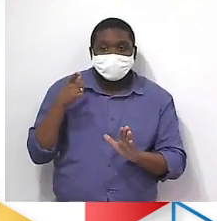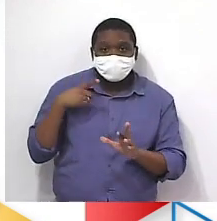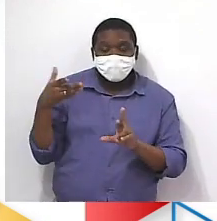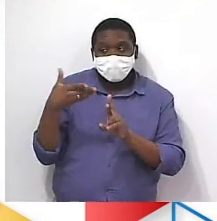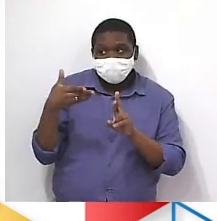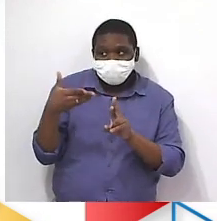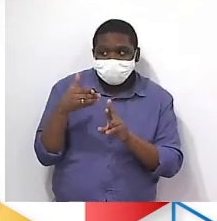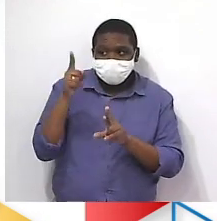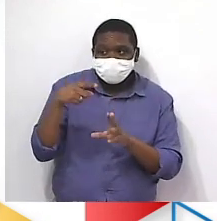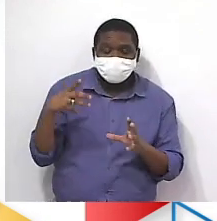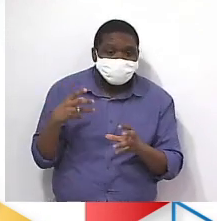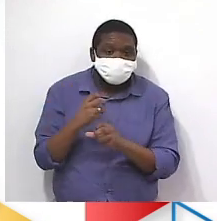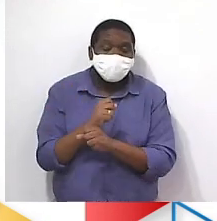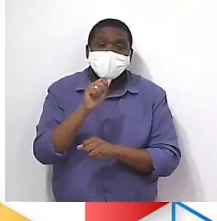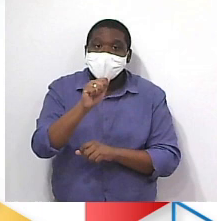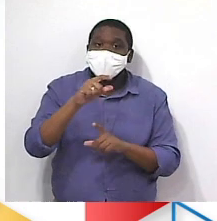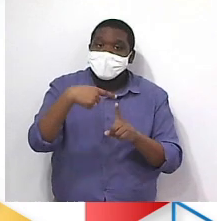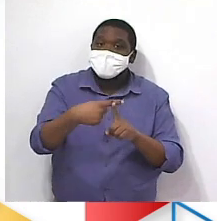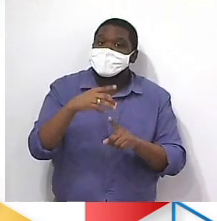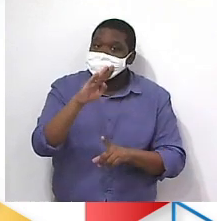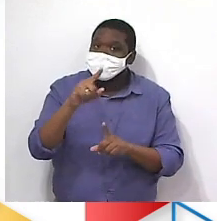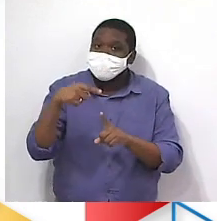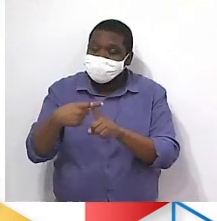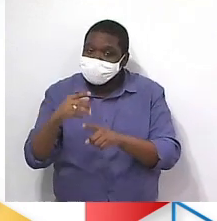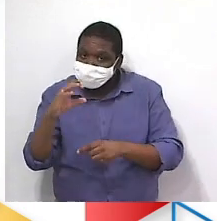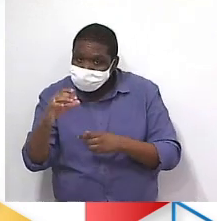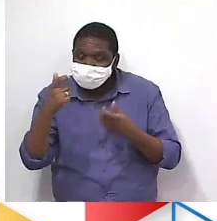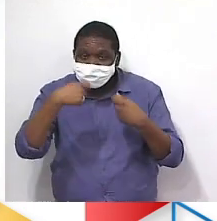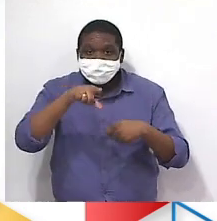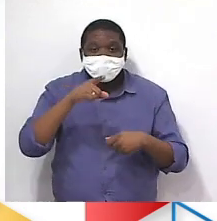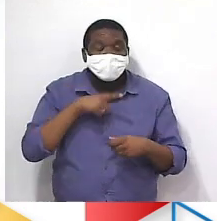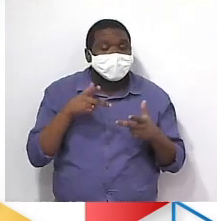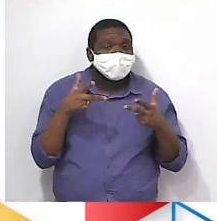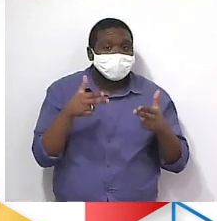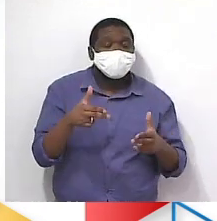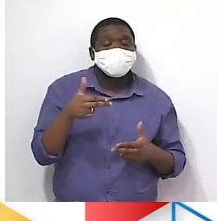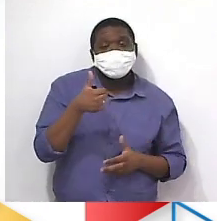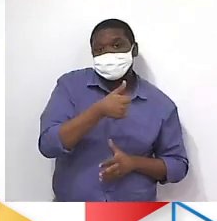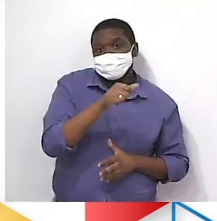referência que a soma de A mais B mais C tem que ser igual